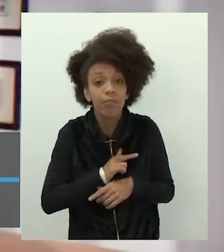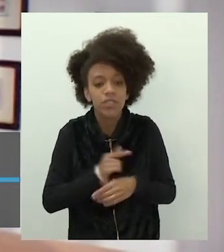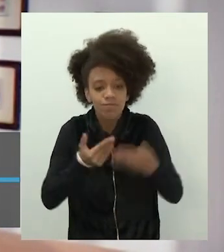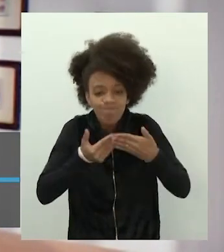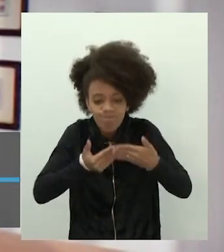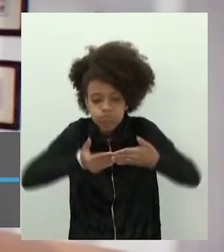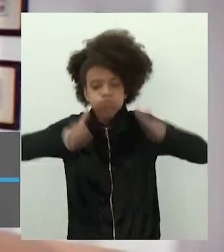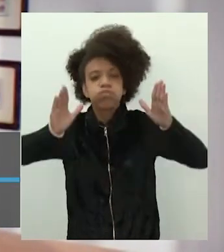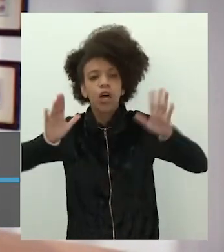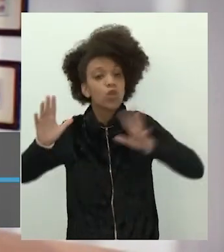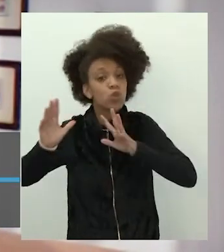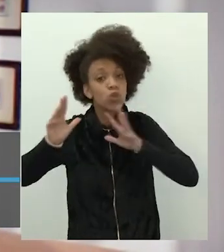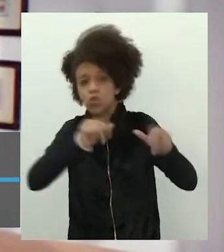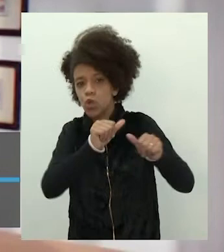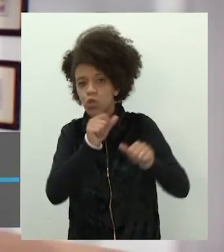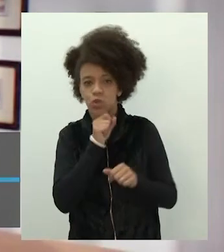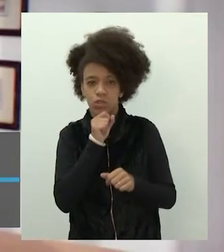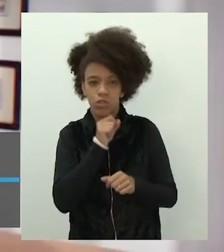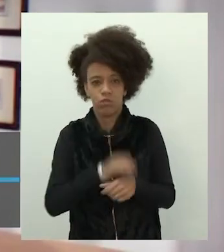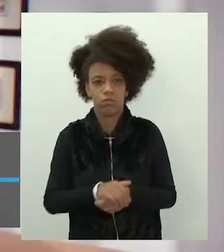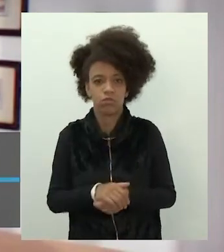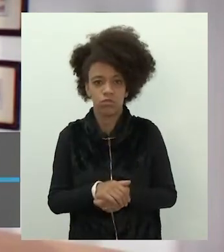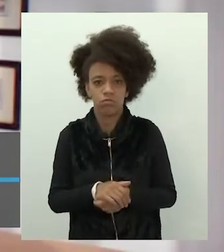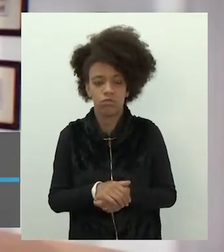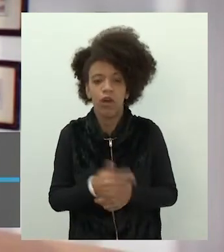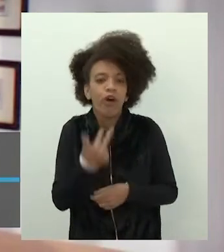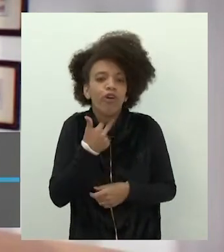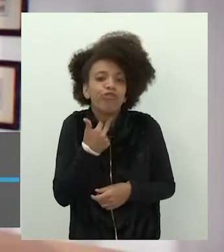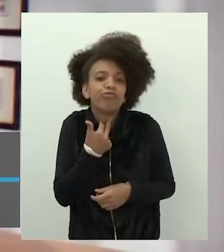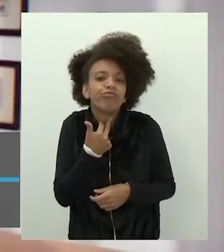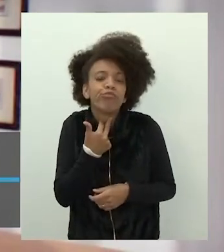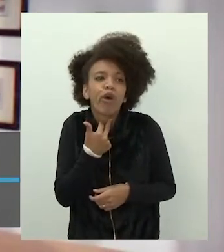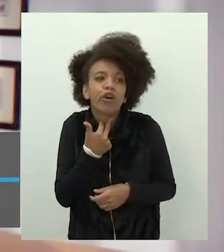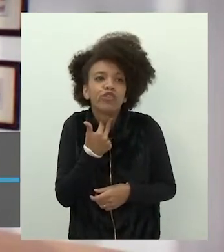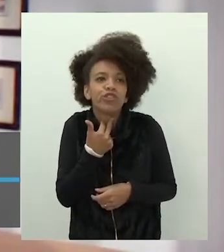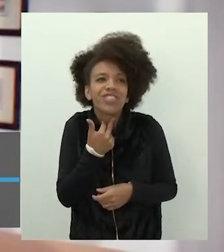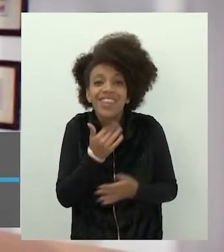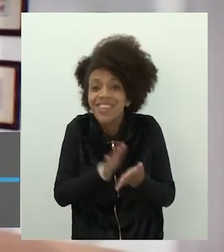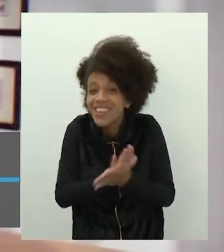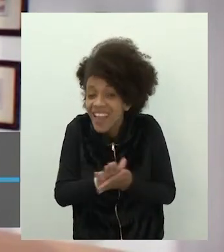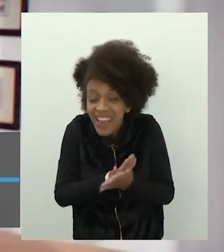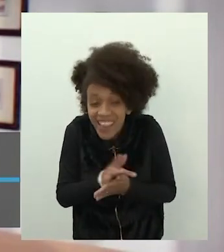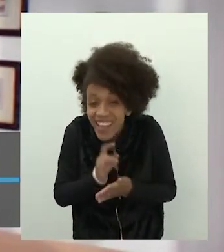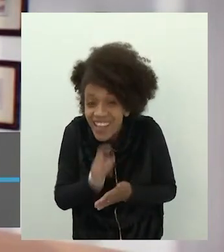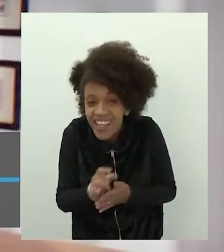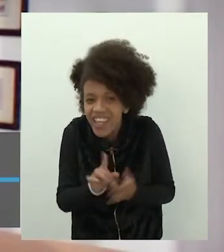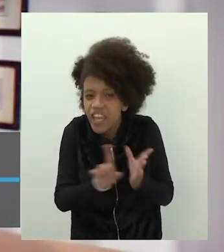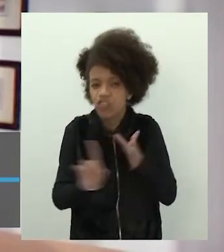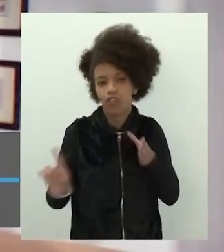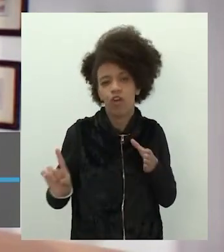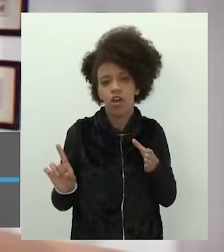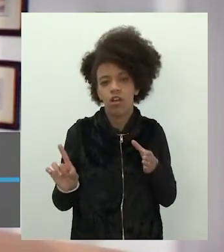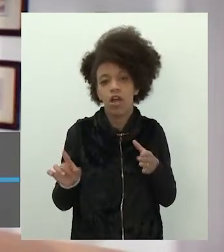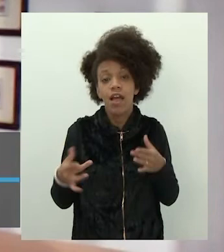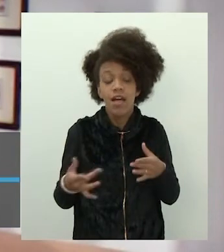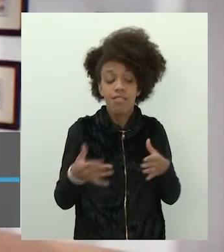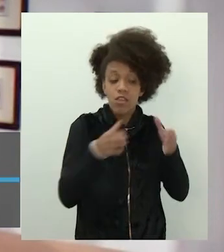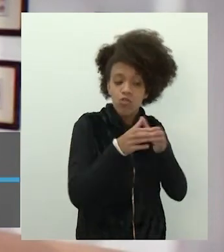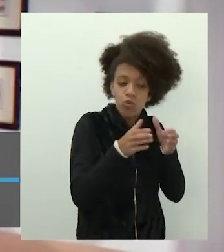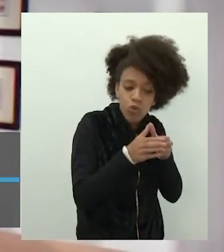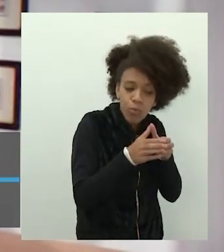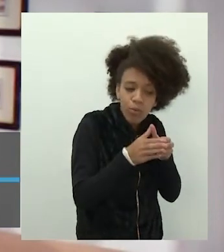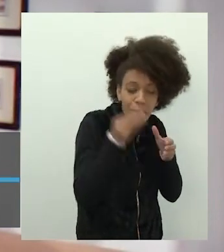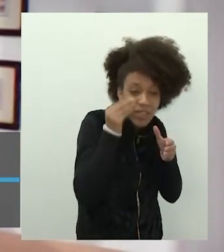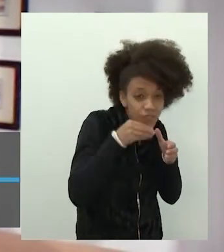abranger todos os idosos, não podemos deixar nenhum de fora, desde aquele mais